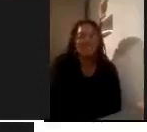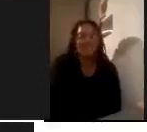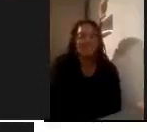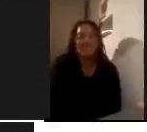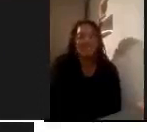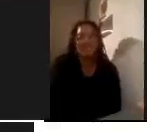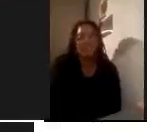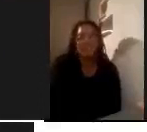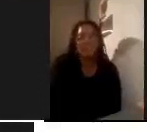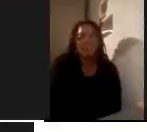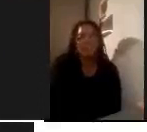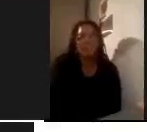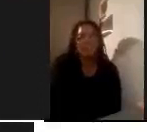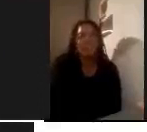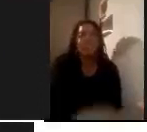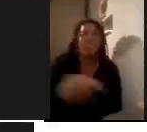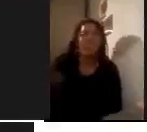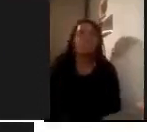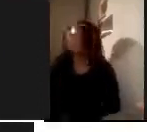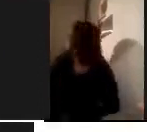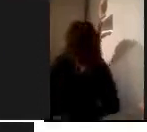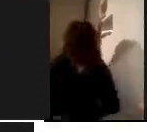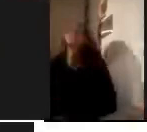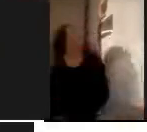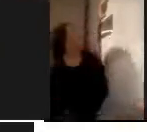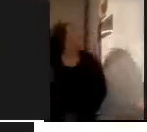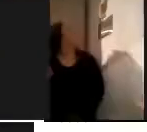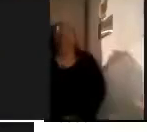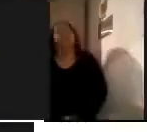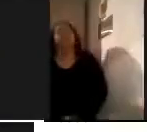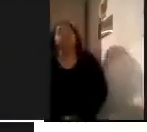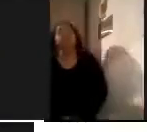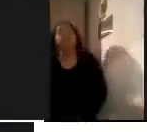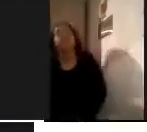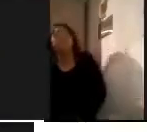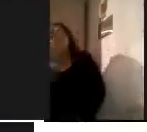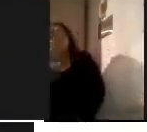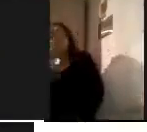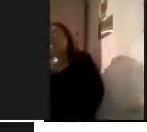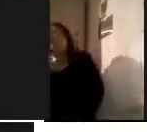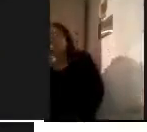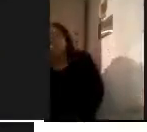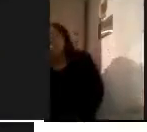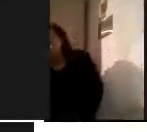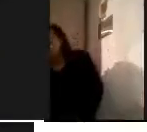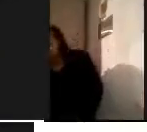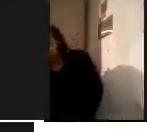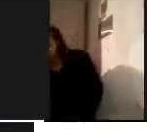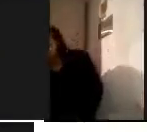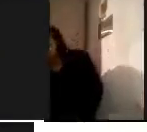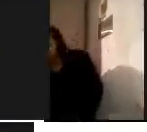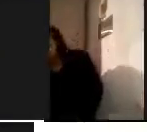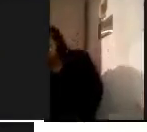Então, que nem a gente falou, esses sistemas do bebê, eles não são ainda maturos o suficiente, né, para uma